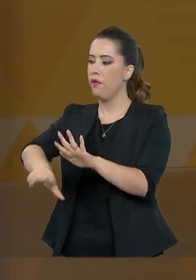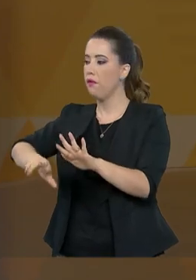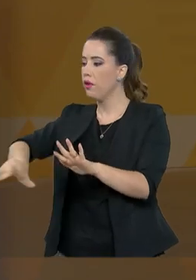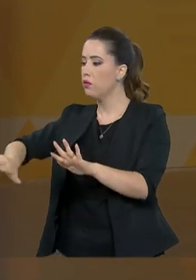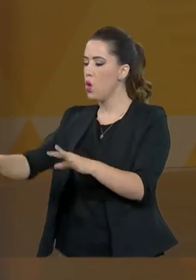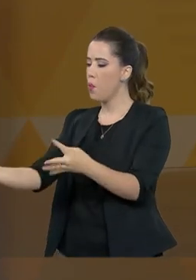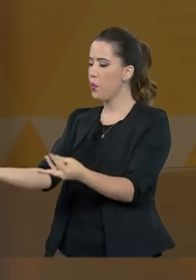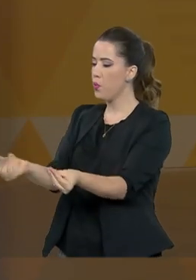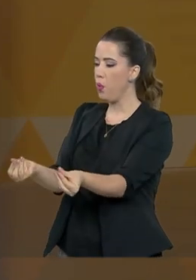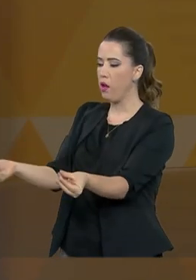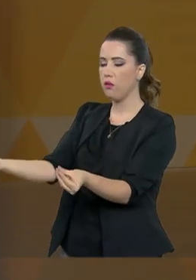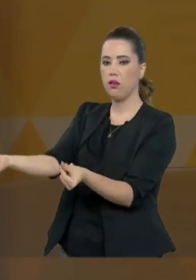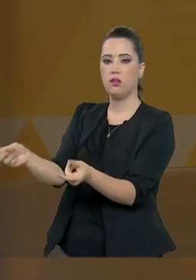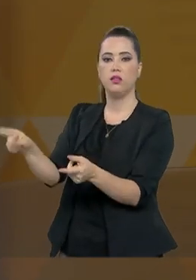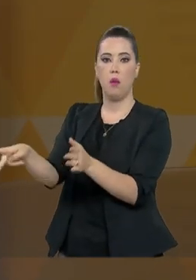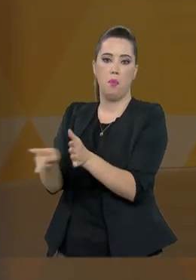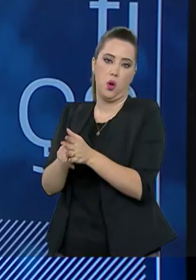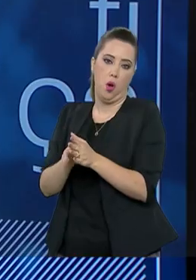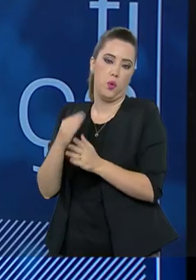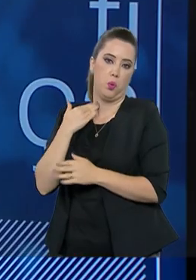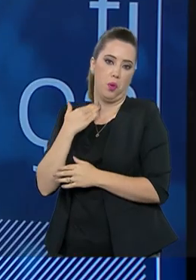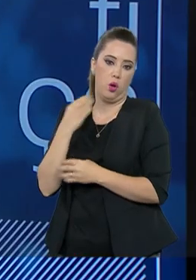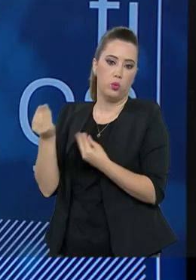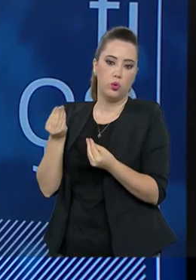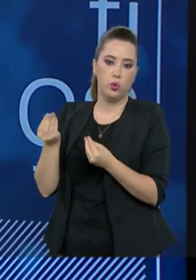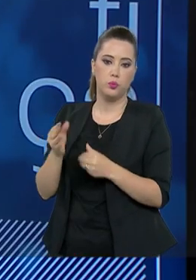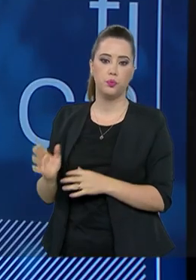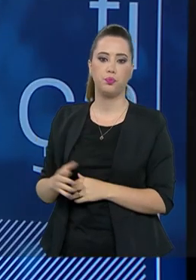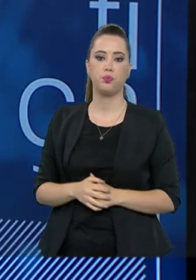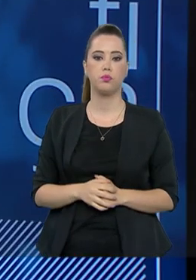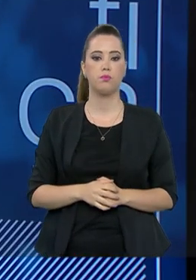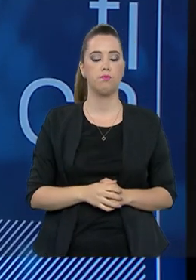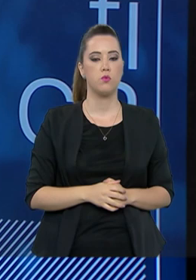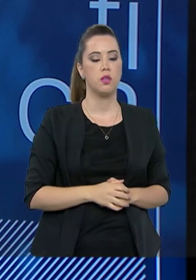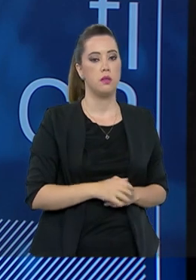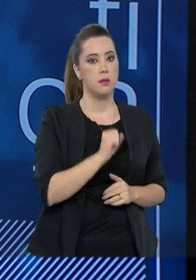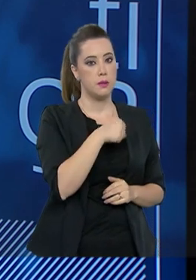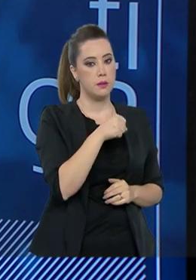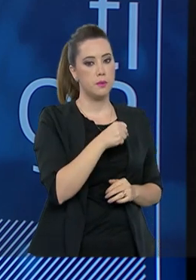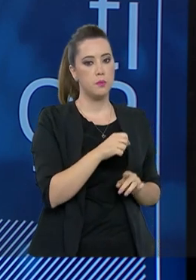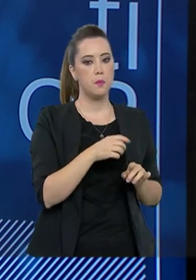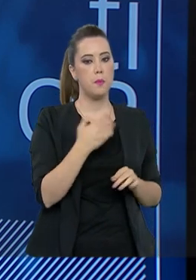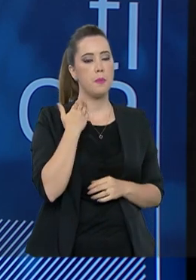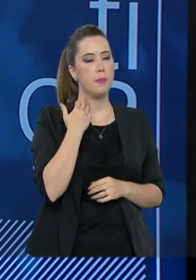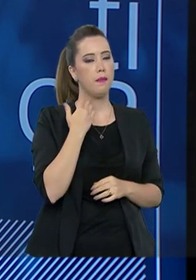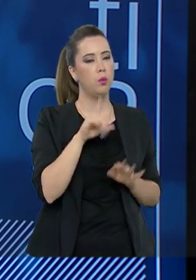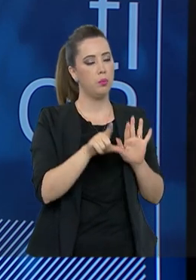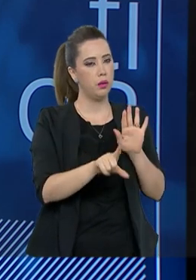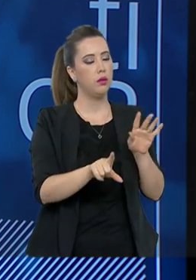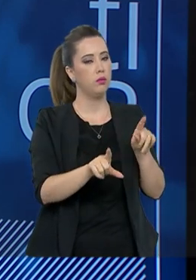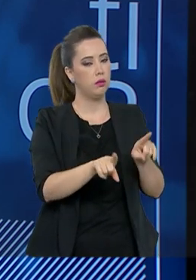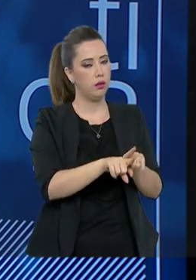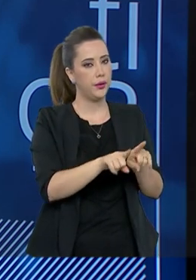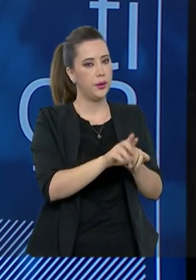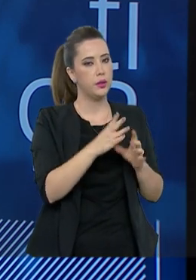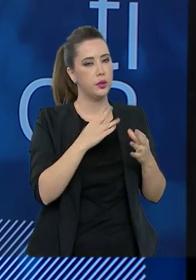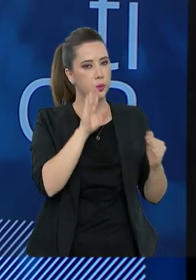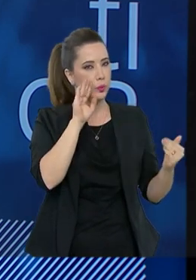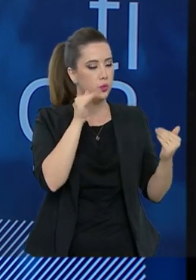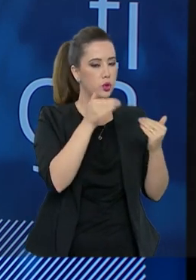compõem o Banco Nacional de Perfis Genéticos? Sim, o Banco Nacional de Perfis Genéticos, ele tem um aspecto criminal, no